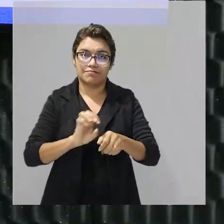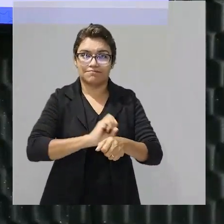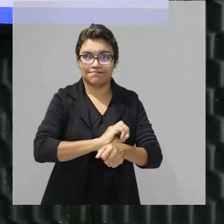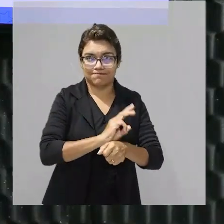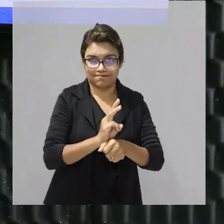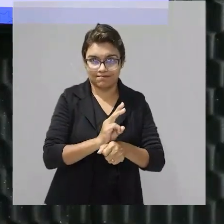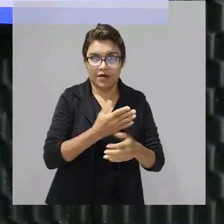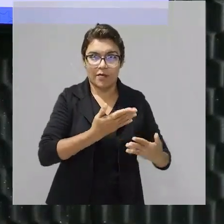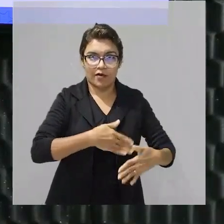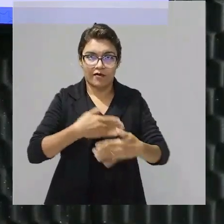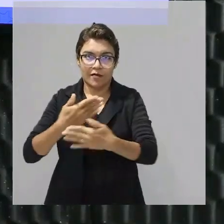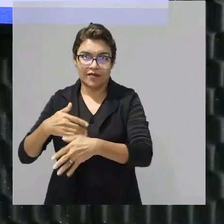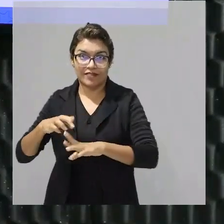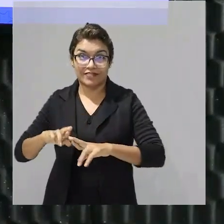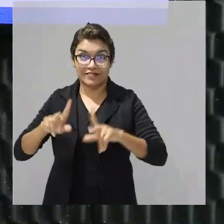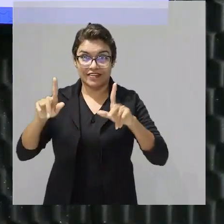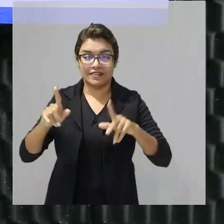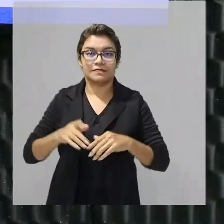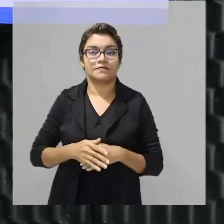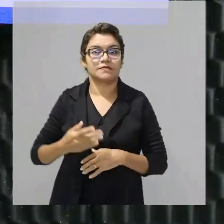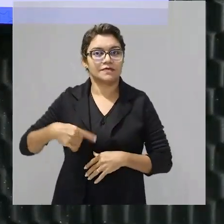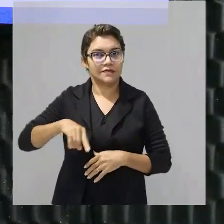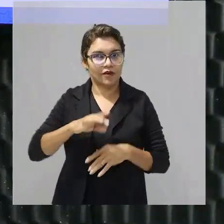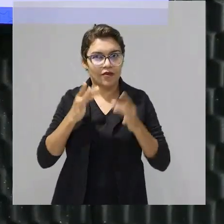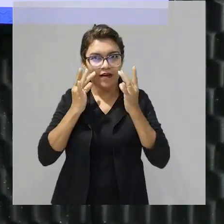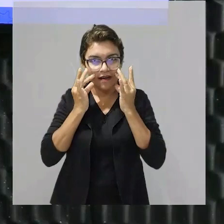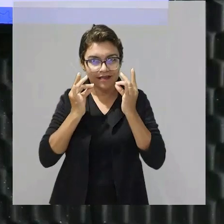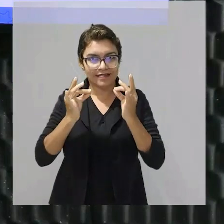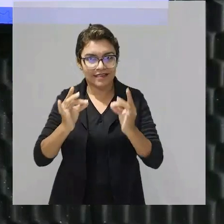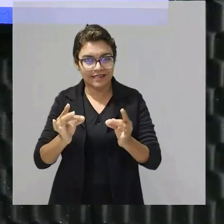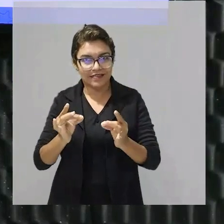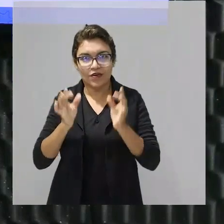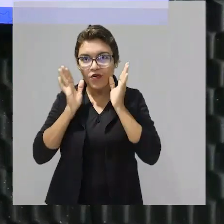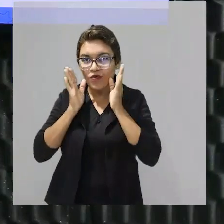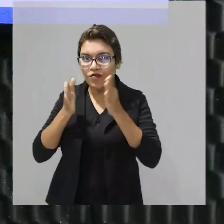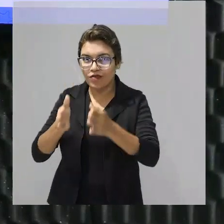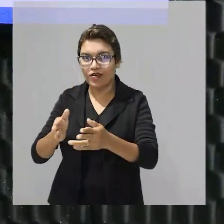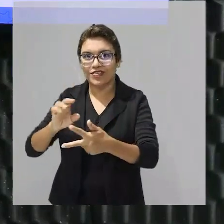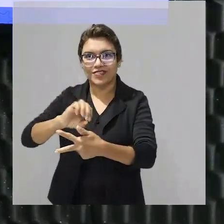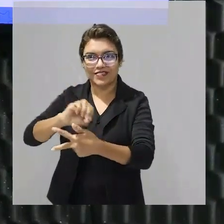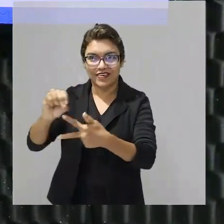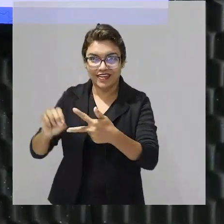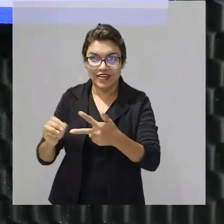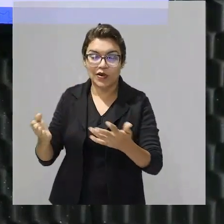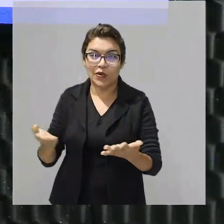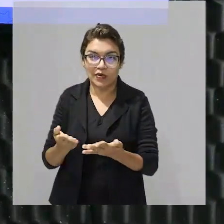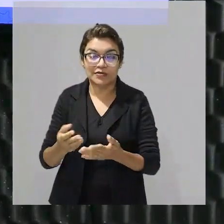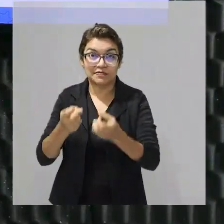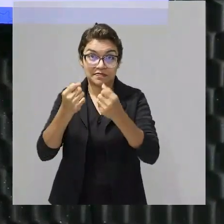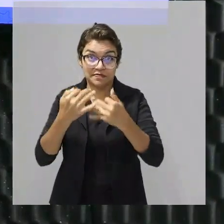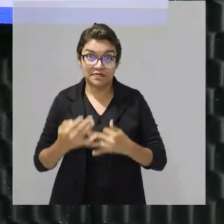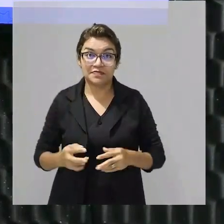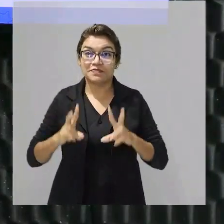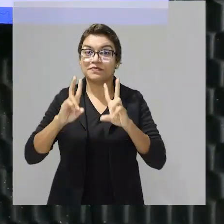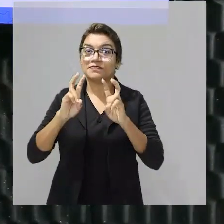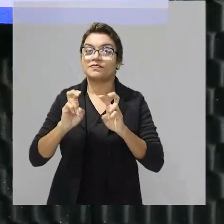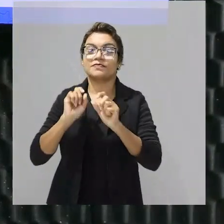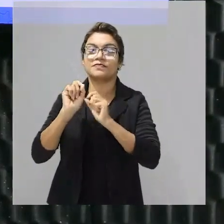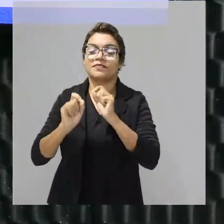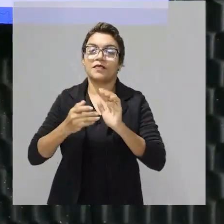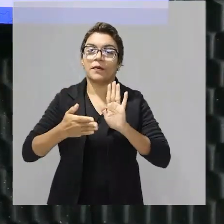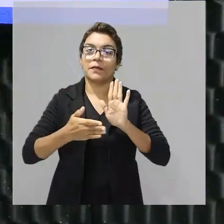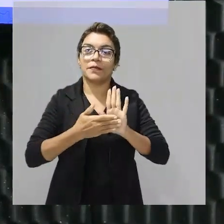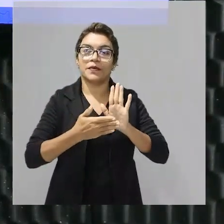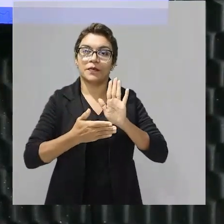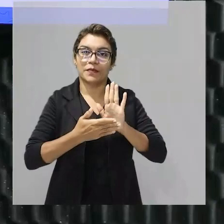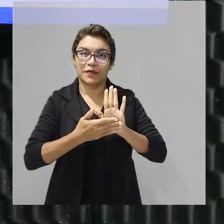já sabem que a gente faz sempre essa diferença quando a aula é para o Paz UEMA e quando ela é para o Enem. Por que nós fazemos